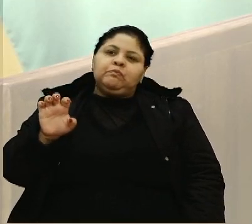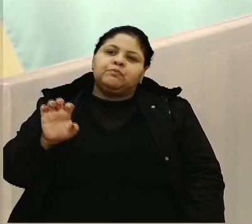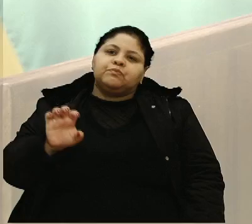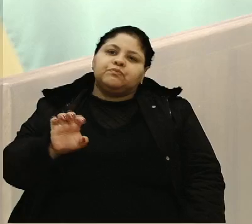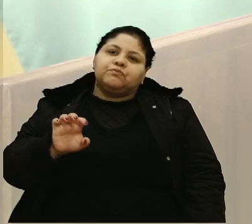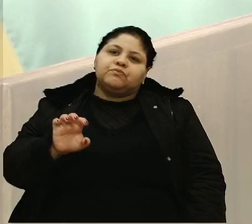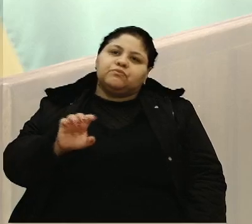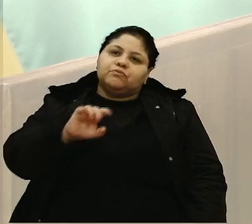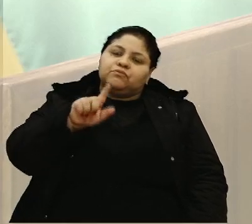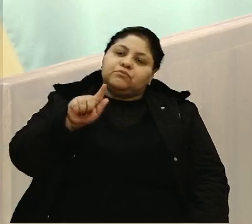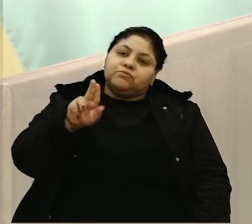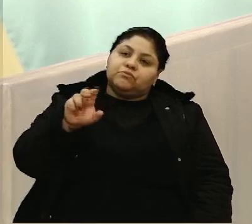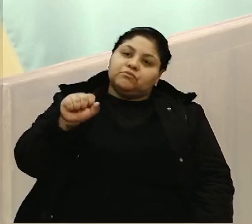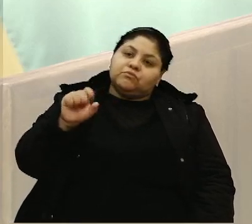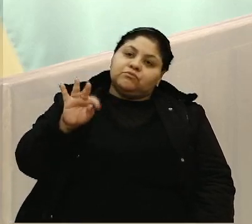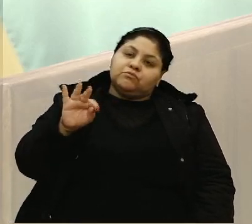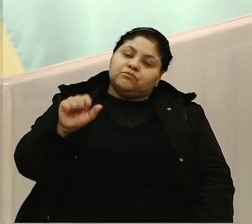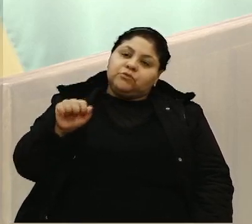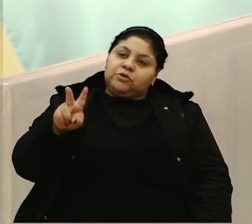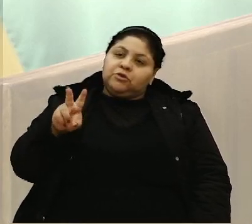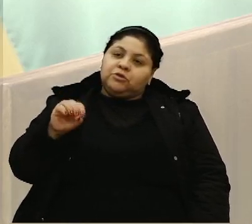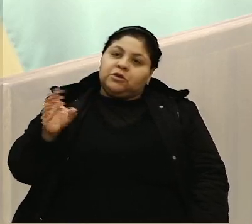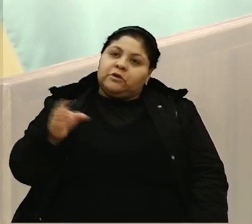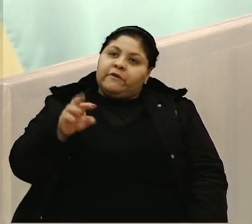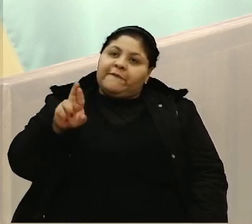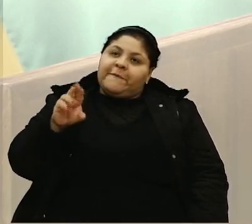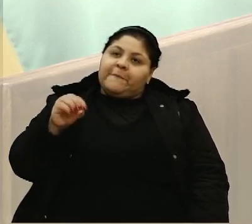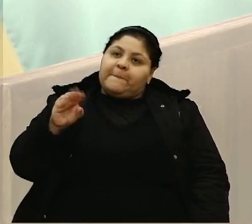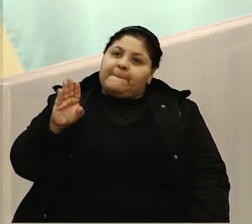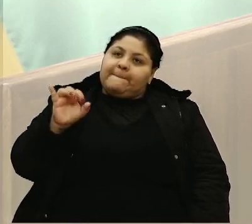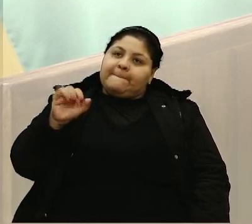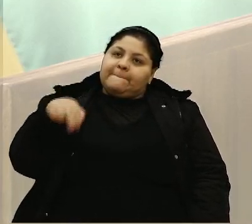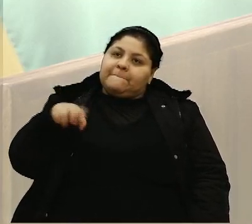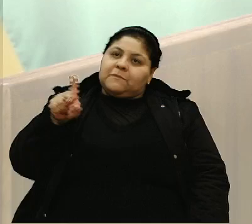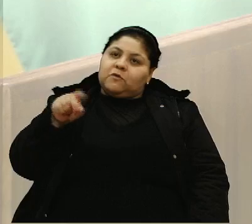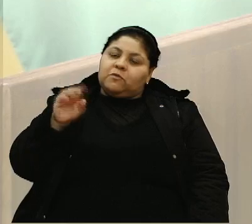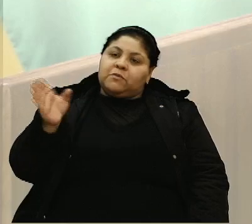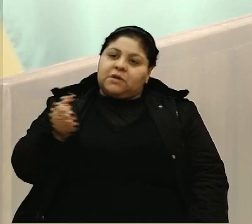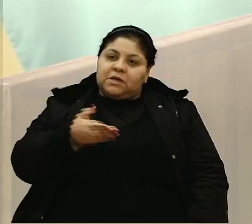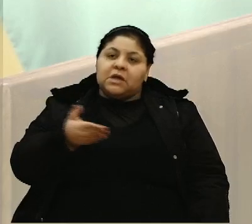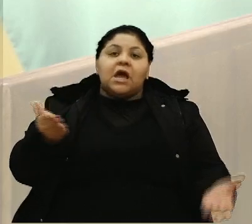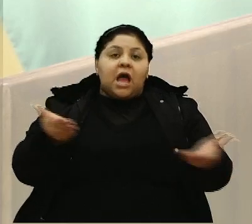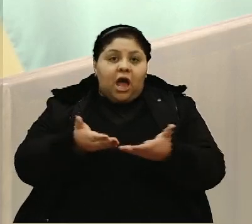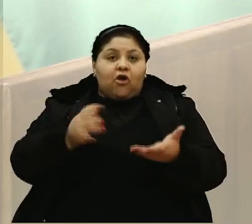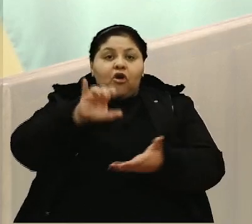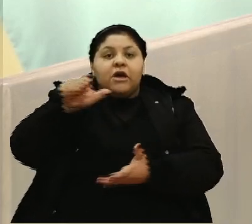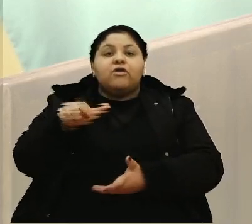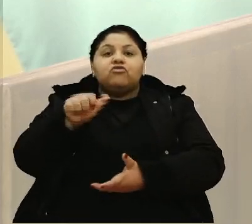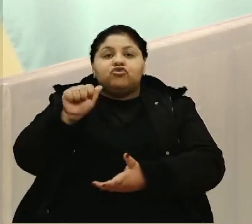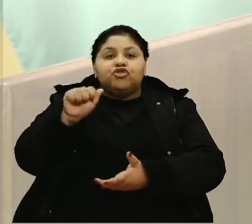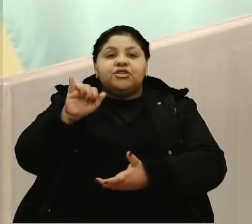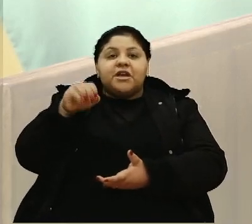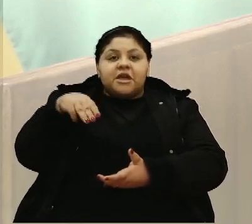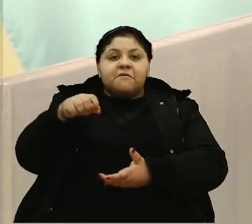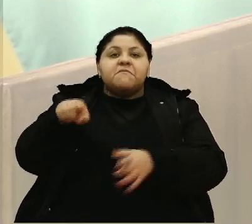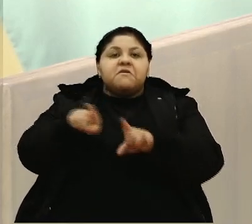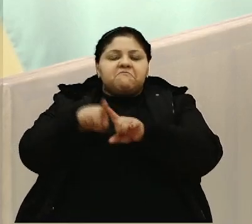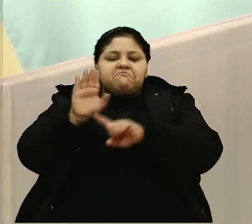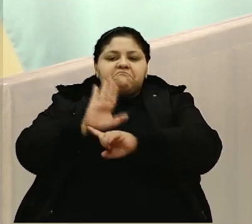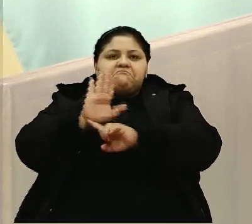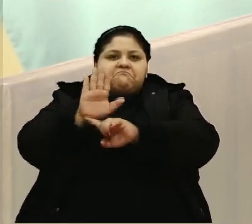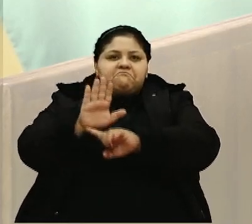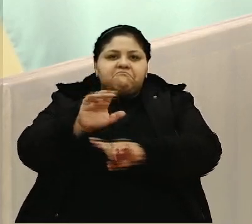ao Gustavo Padilha, ao Robinho, agora o Jaime Ferreira também ajudando muito, o